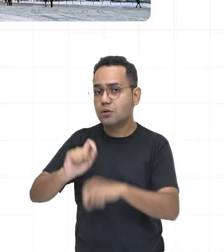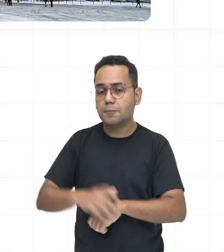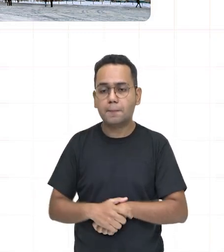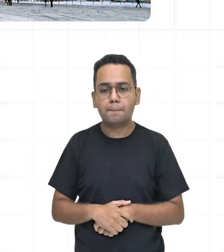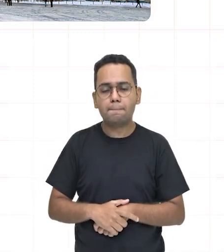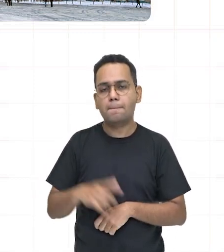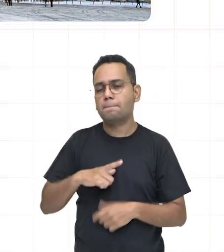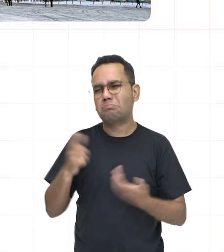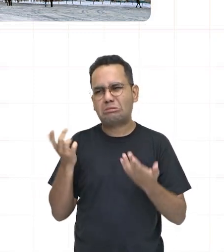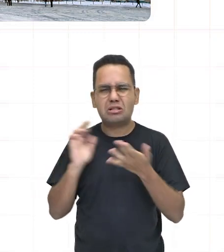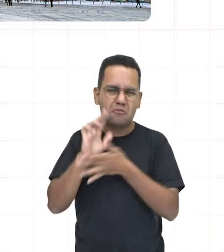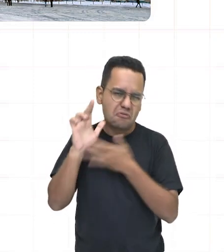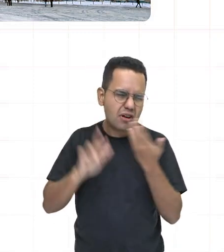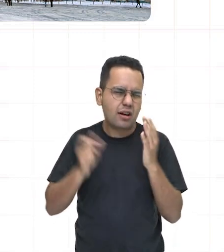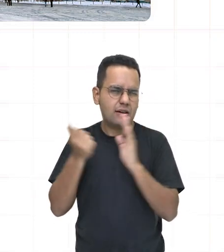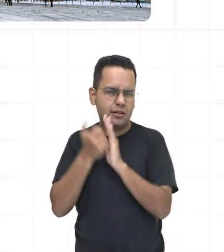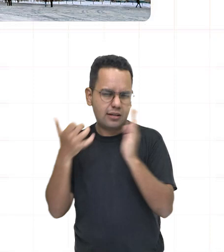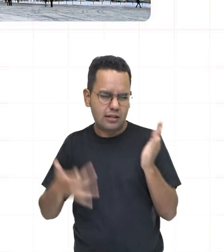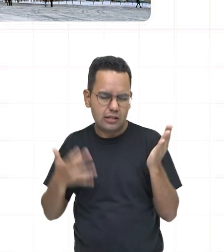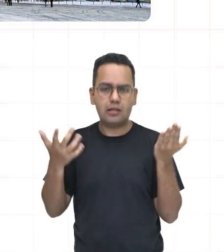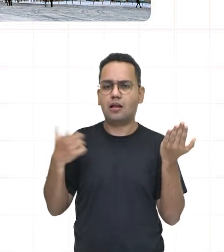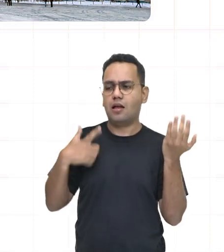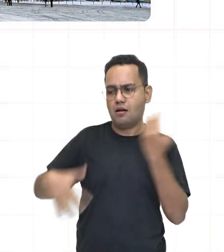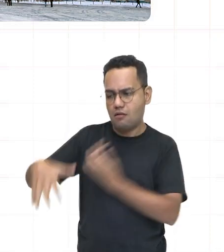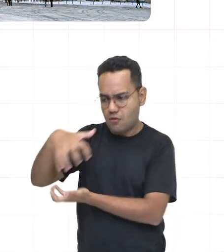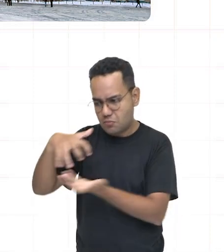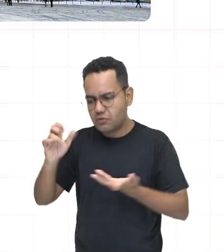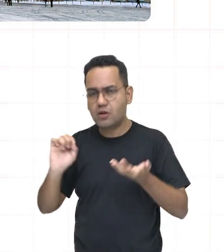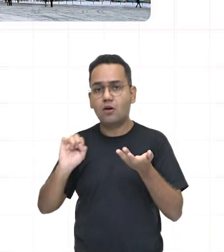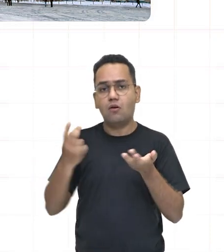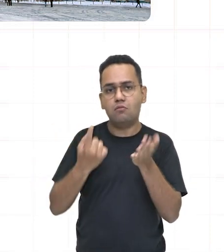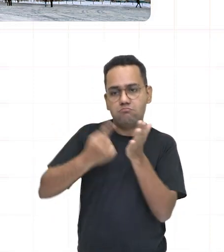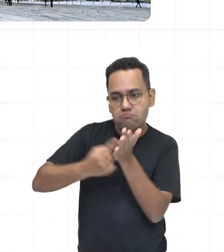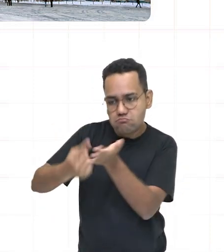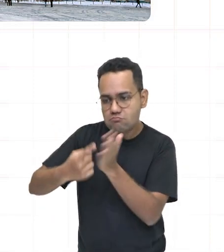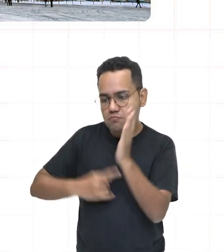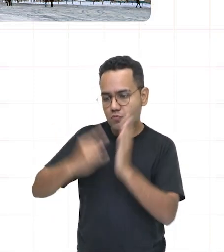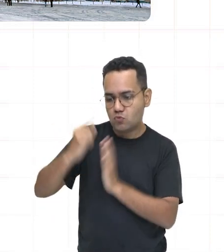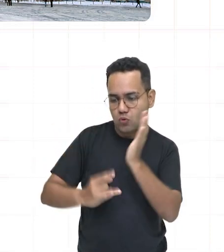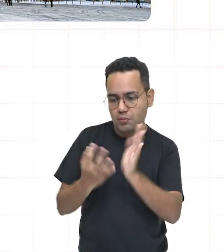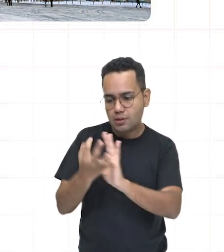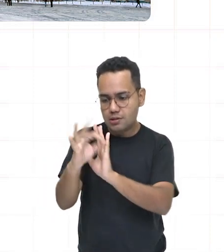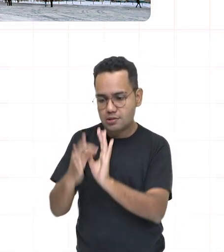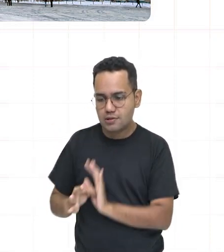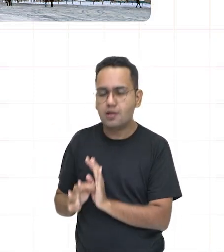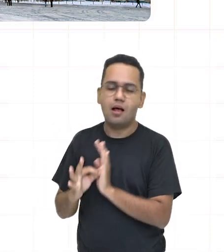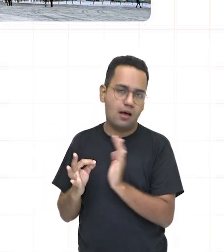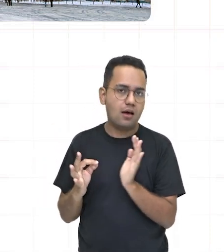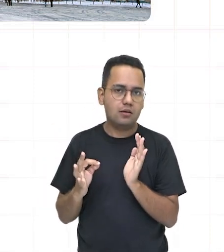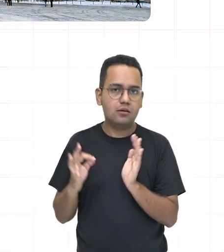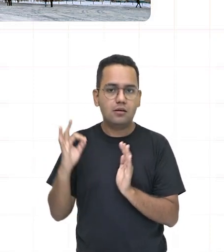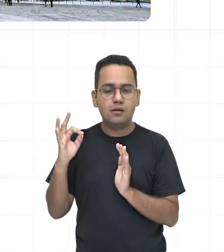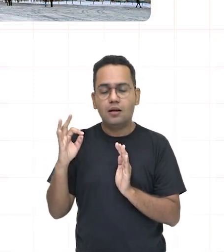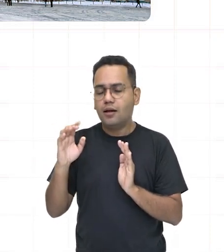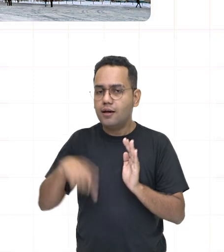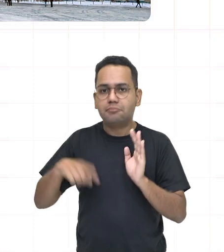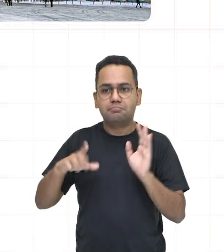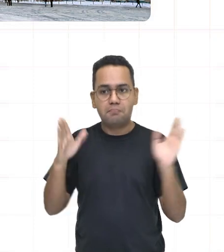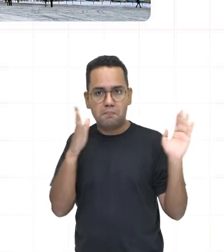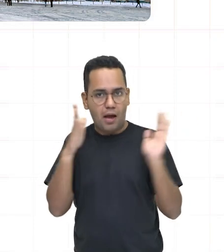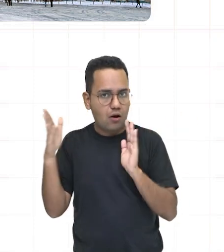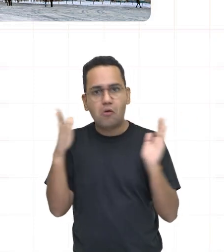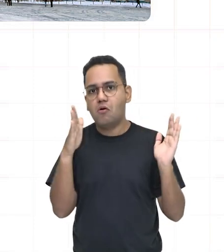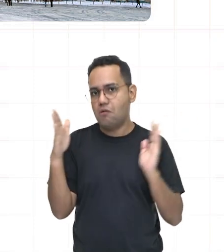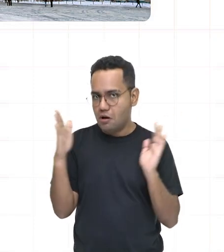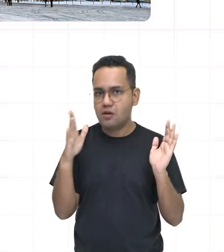por diferentes aspectos, diferentes conflitos, diferentes acordos em um ou outro momento da história, e